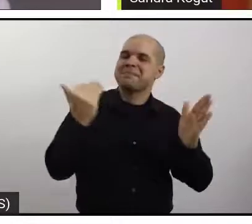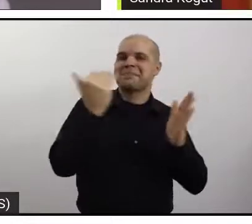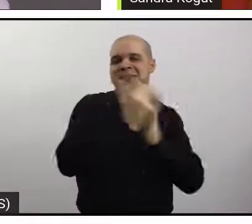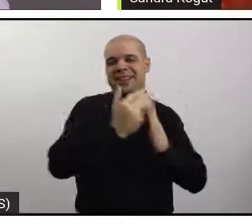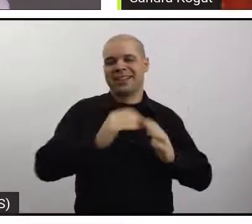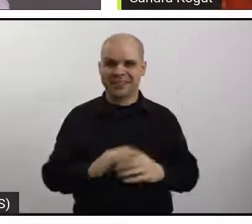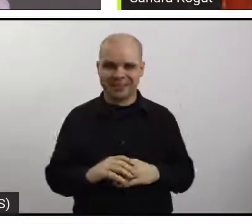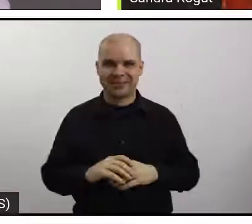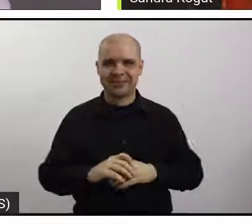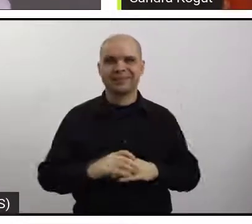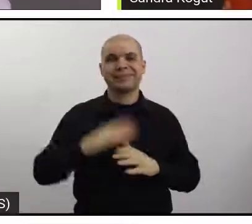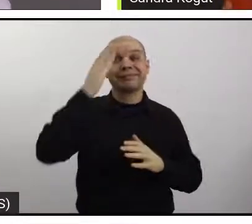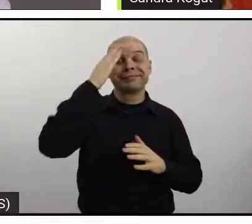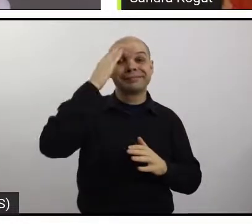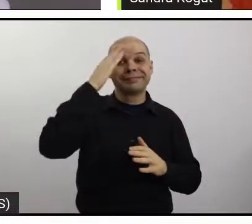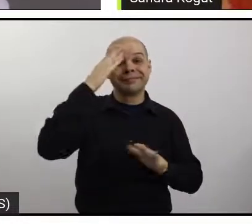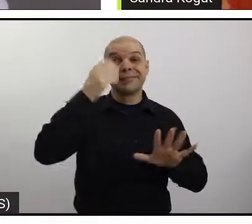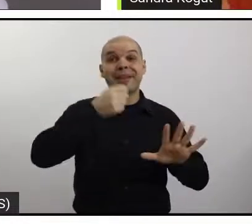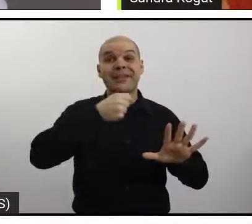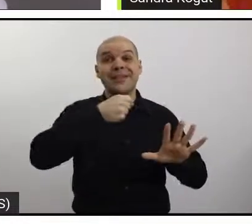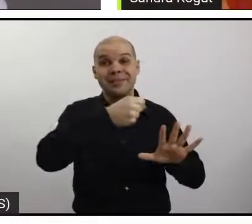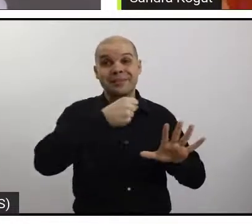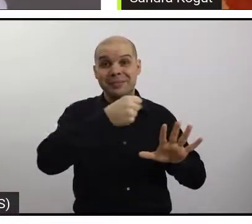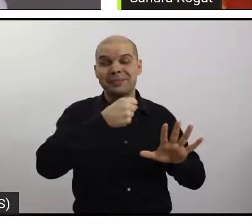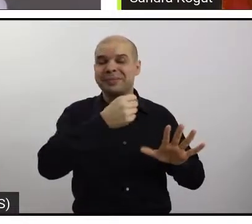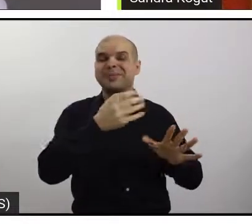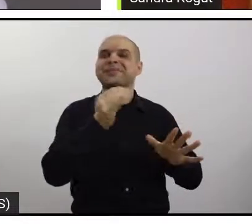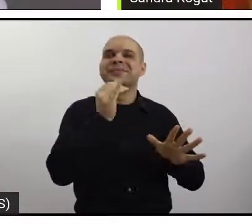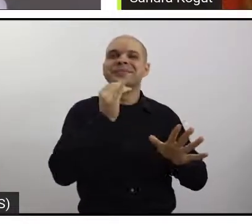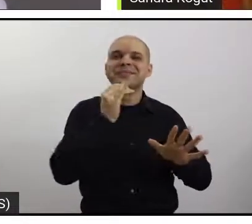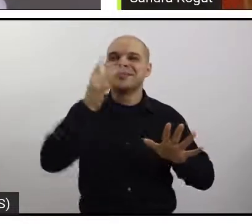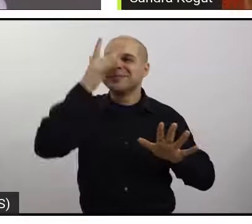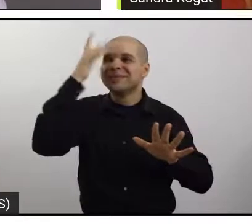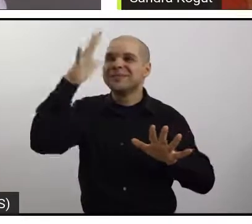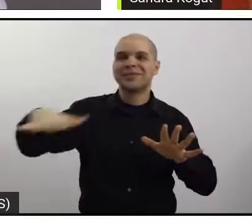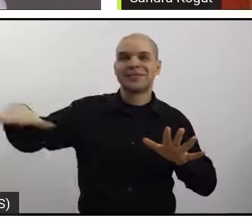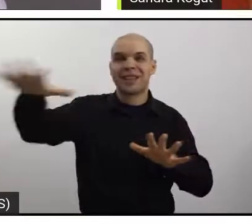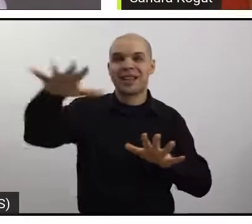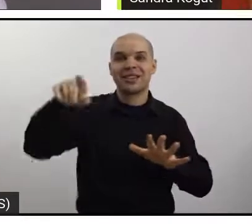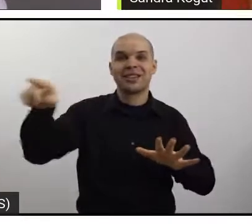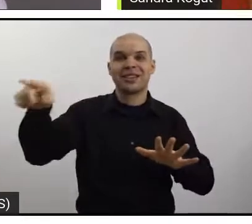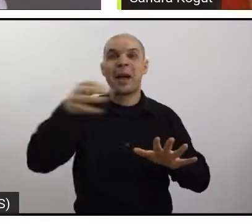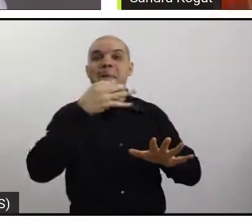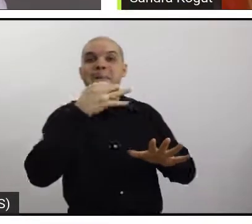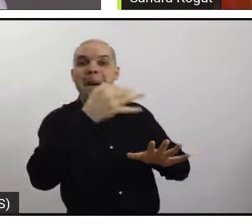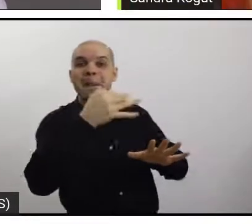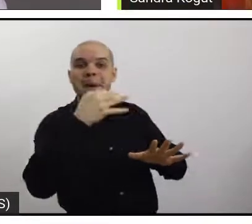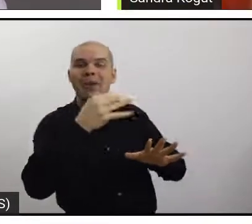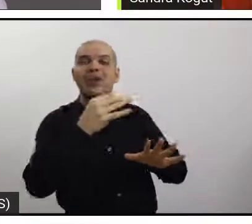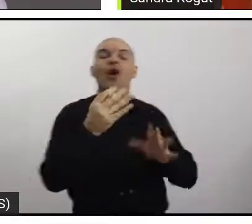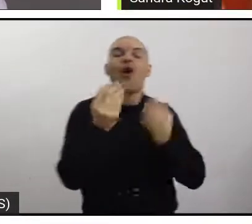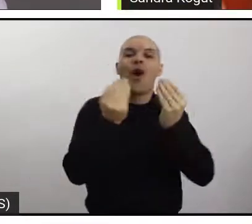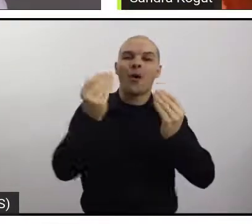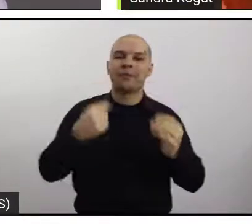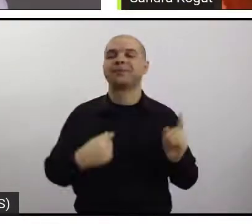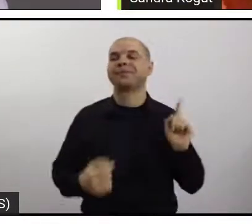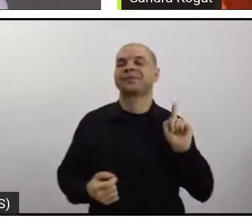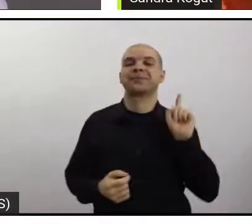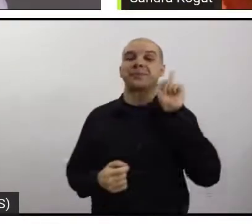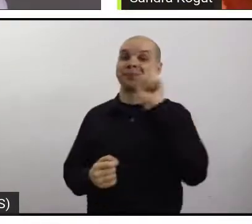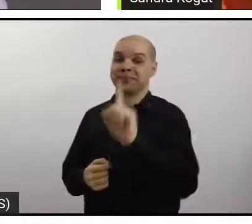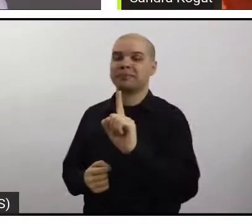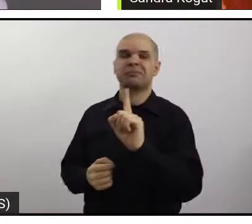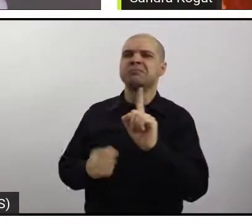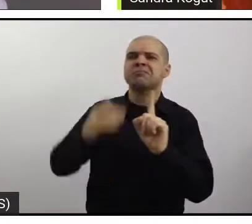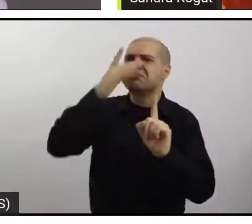que fazem até hoje, chamado Povo Fala, que era isso, você ia na rua pegar, fazer umas perguntas, né?